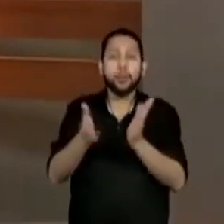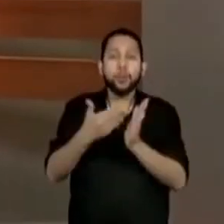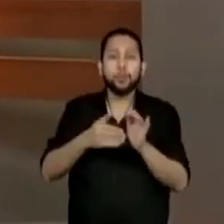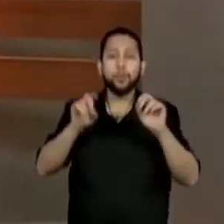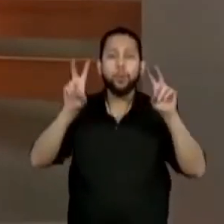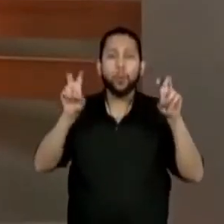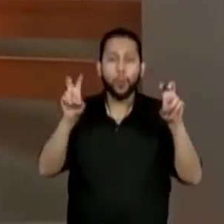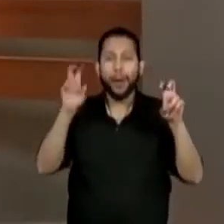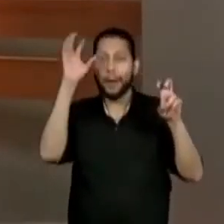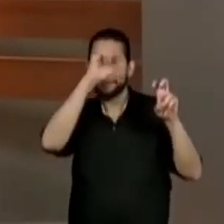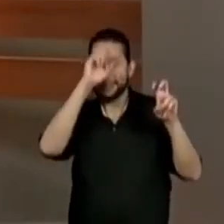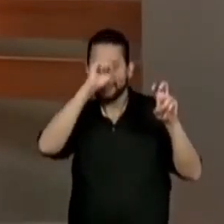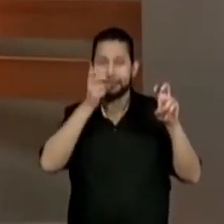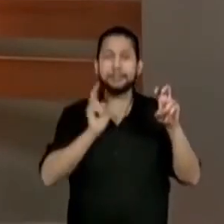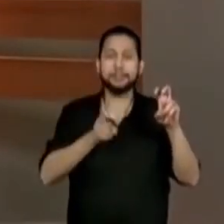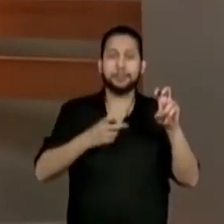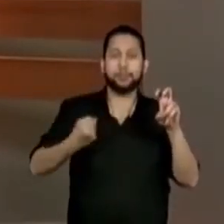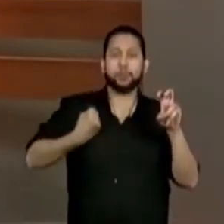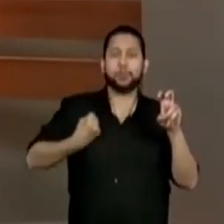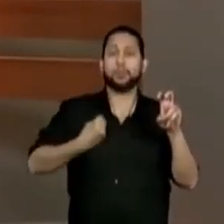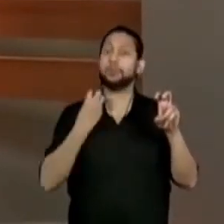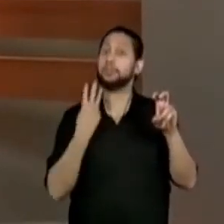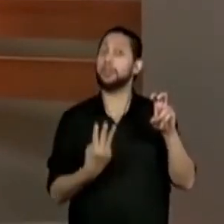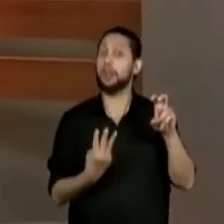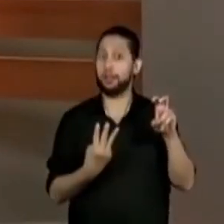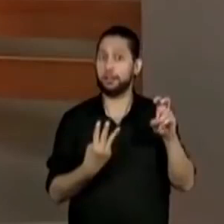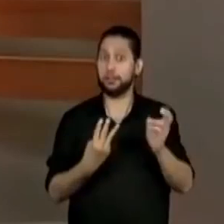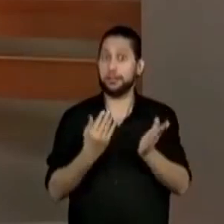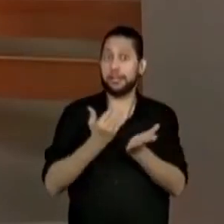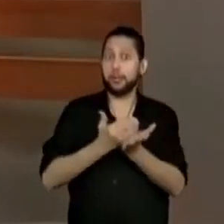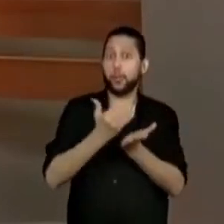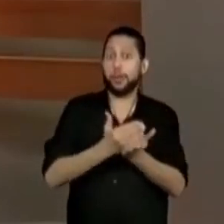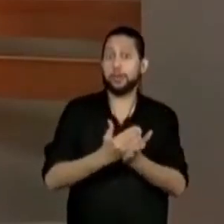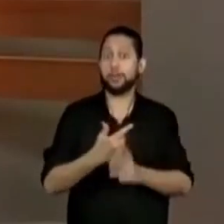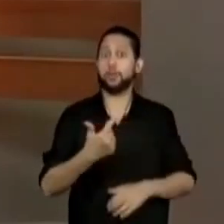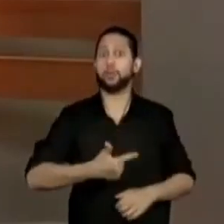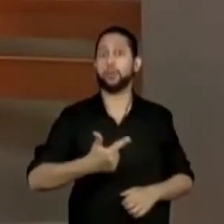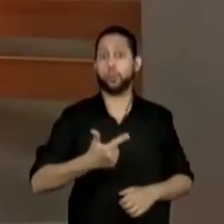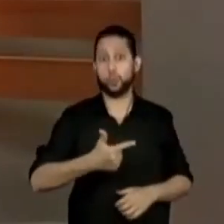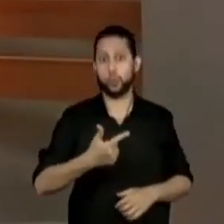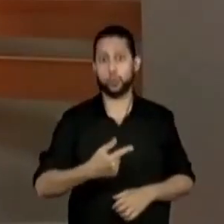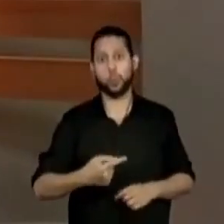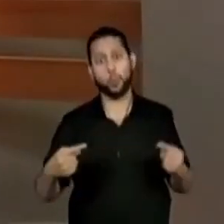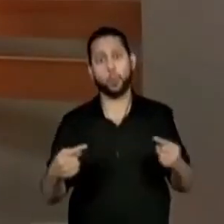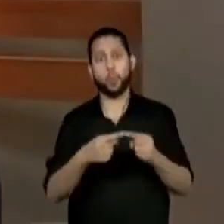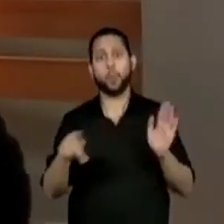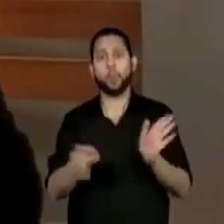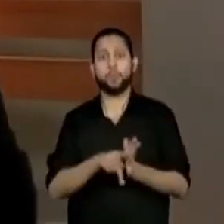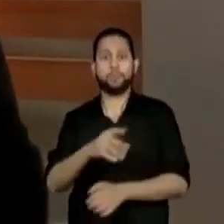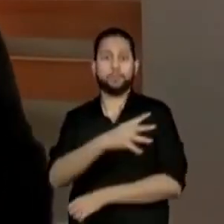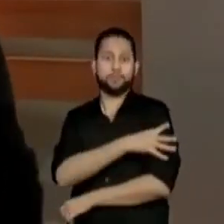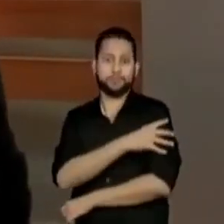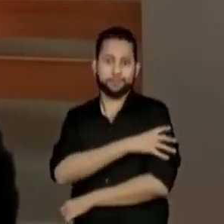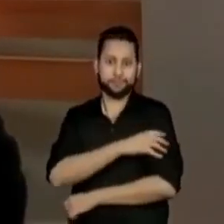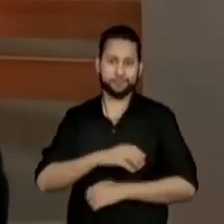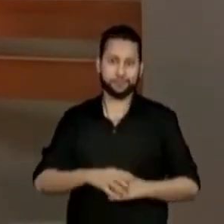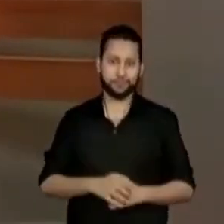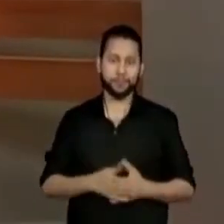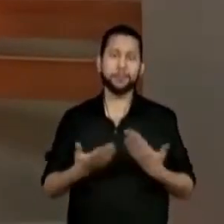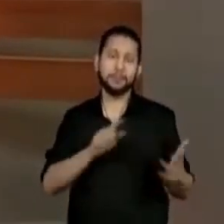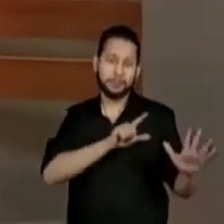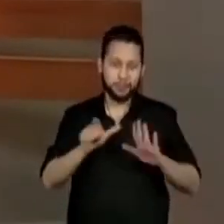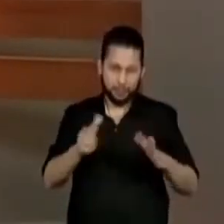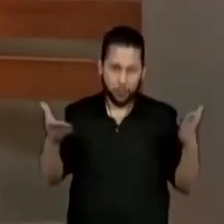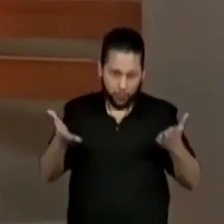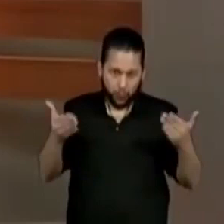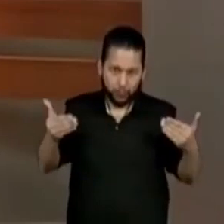sempre Volume 3 sequência dois do quto ano certo então as aulas dessa semana elas foram